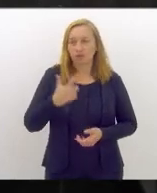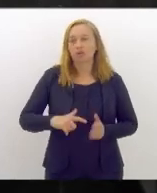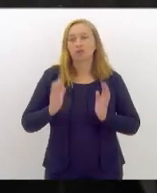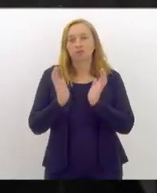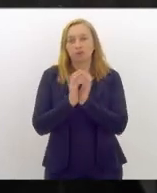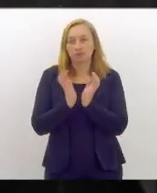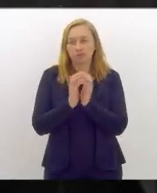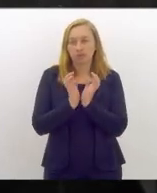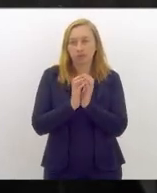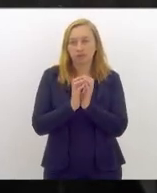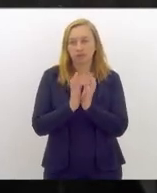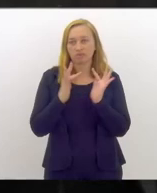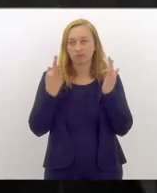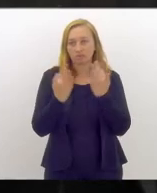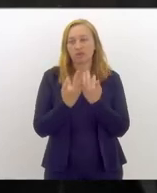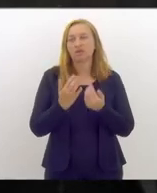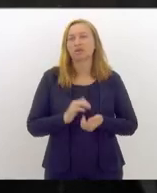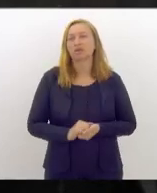Pernambucanas